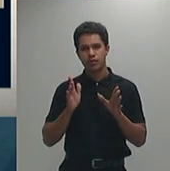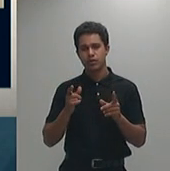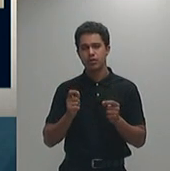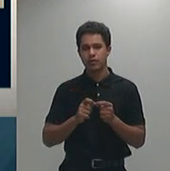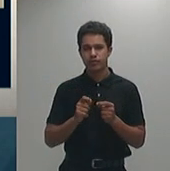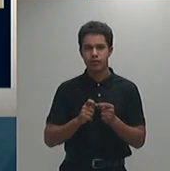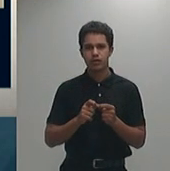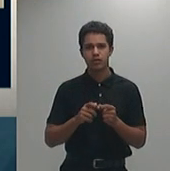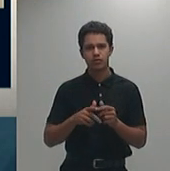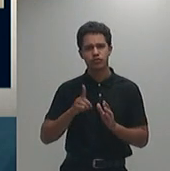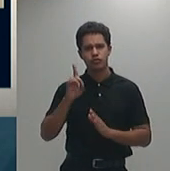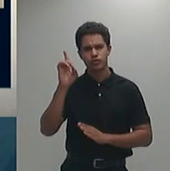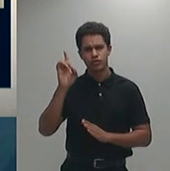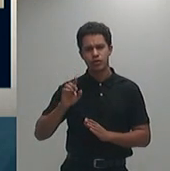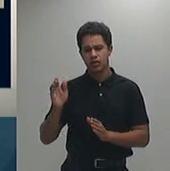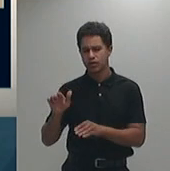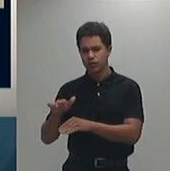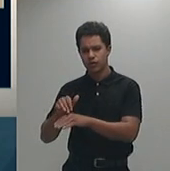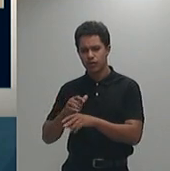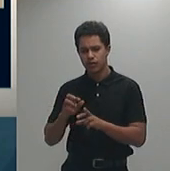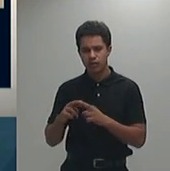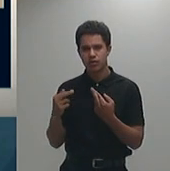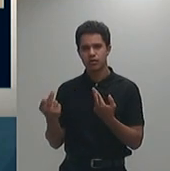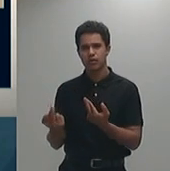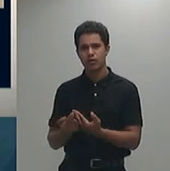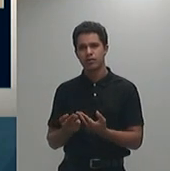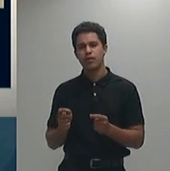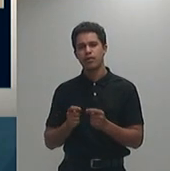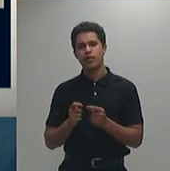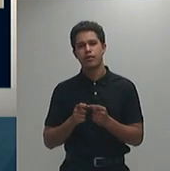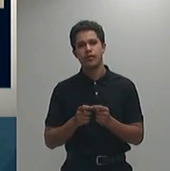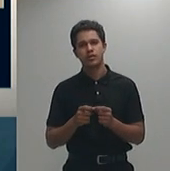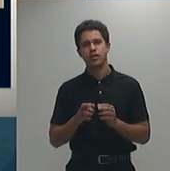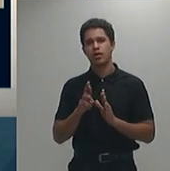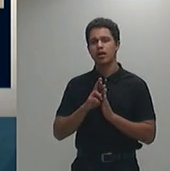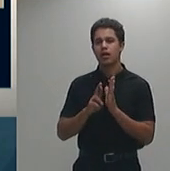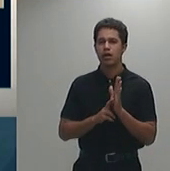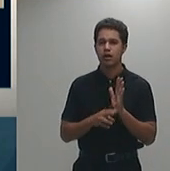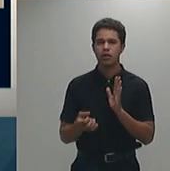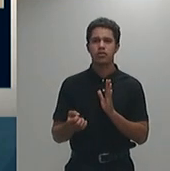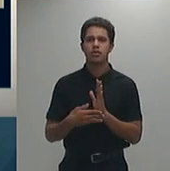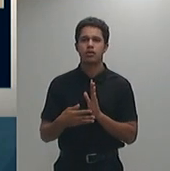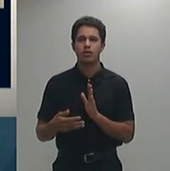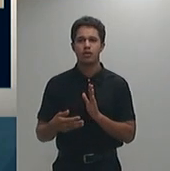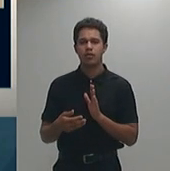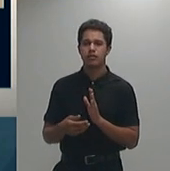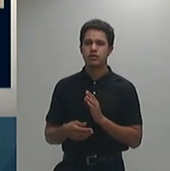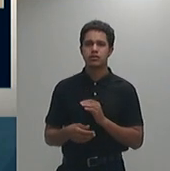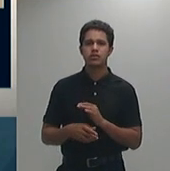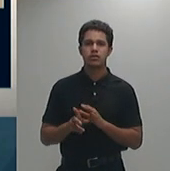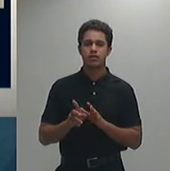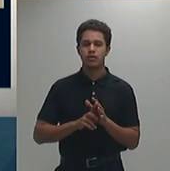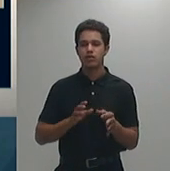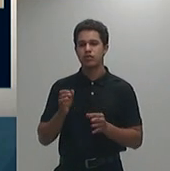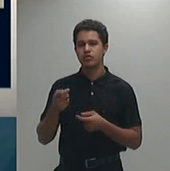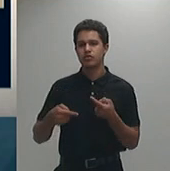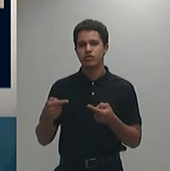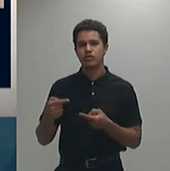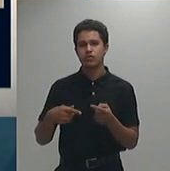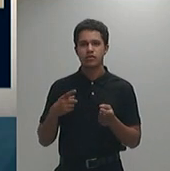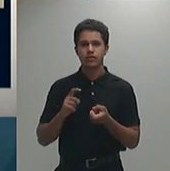o direito de convocar a assembleia geral extraordinária para deliberar sobre as medidas judiciais a serem tomadas contra os administradores e controladores